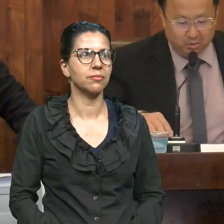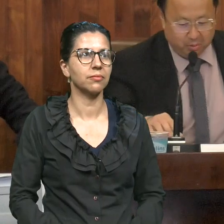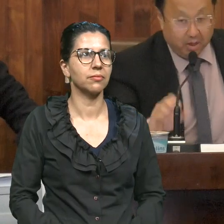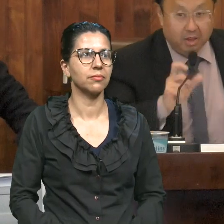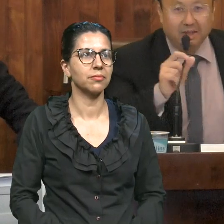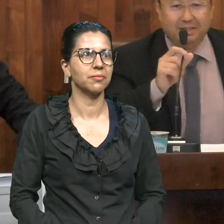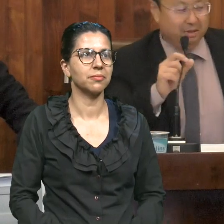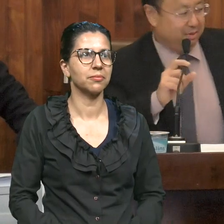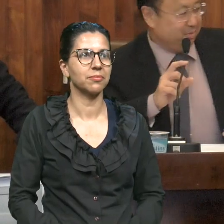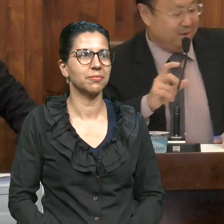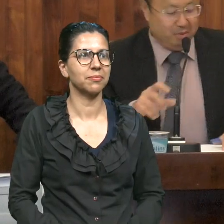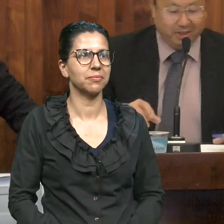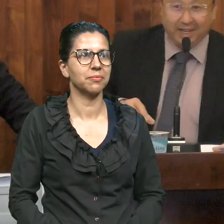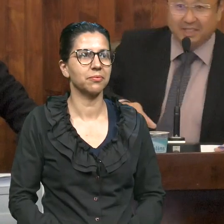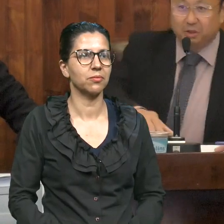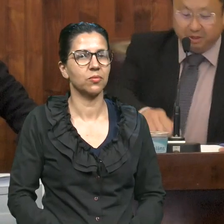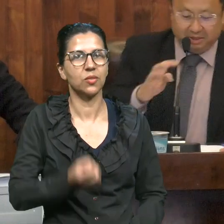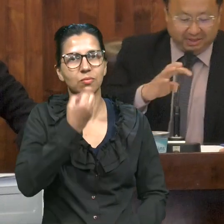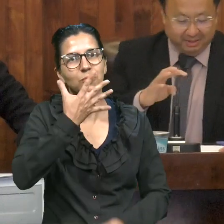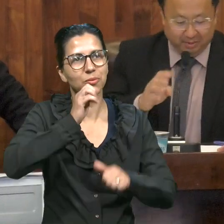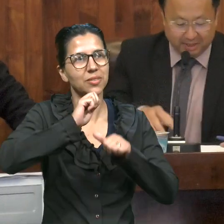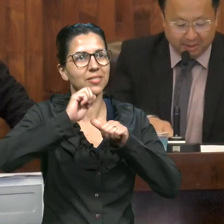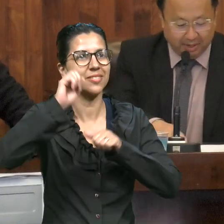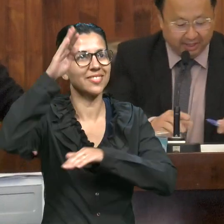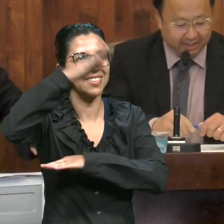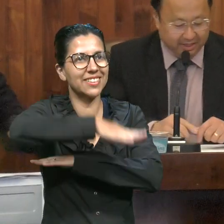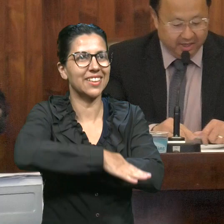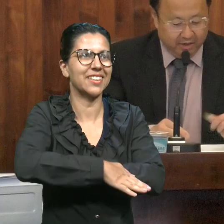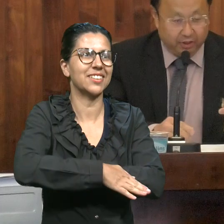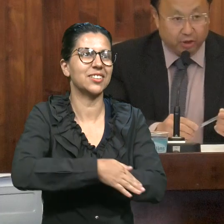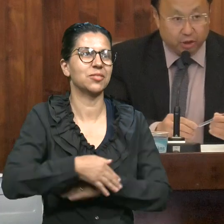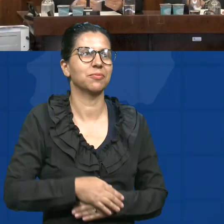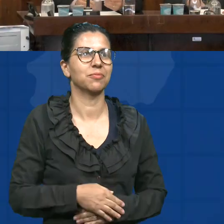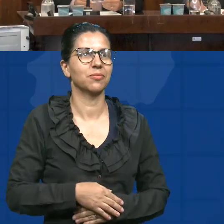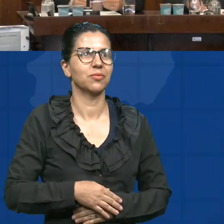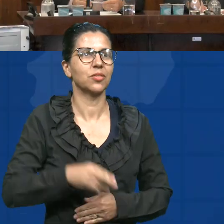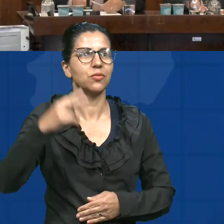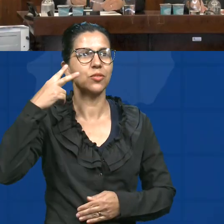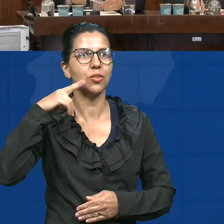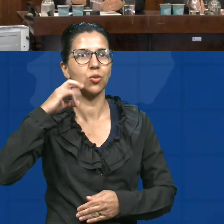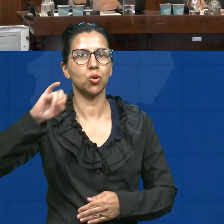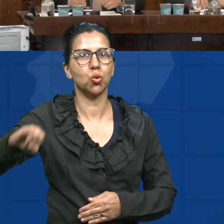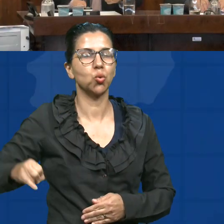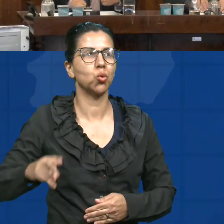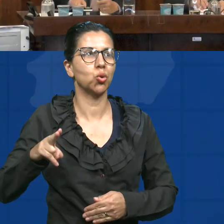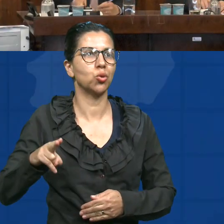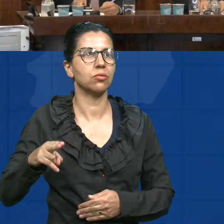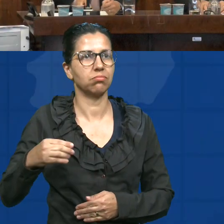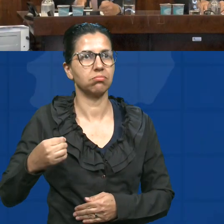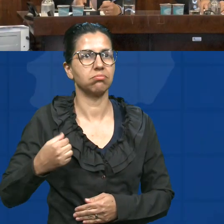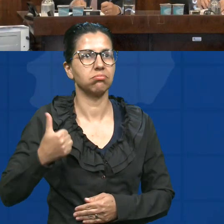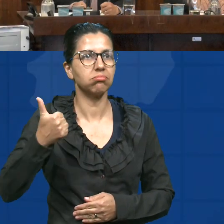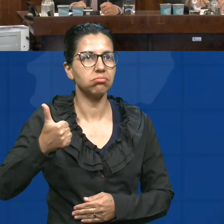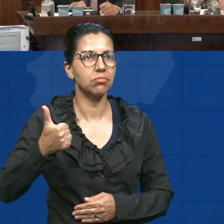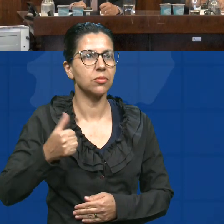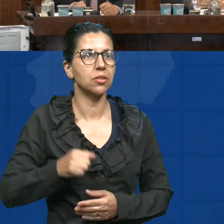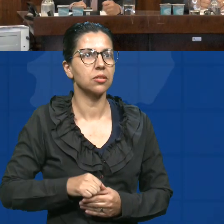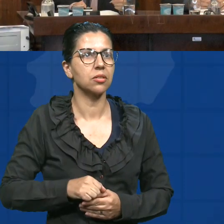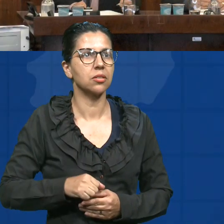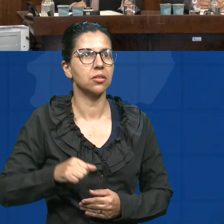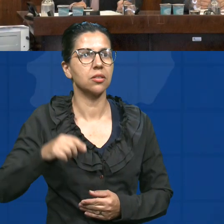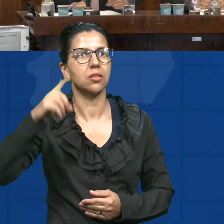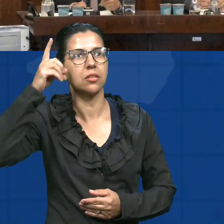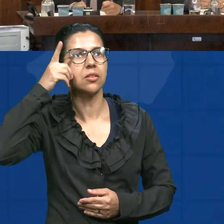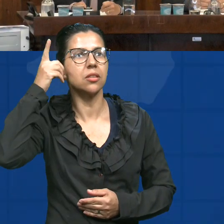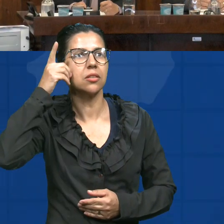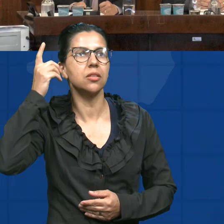Alô, boa tarde a todos, vamos à chamada. Vereador Júnior Moraes, presente. Vereador Danilo da Saúde,